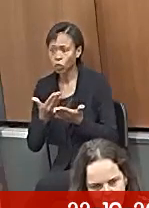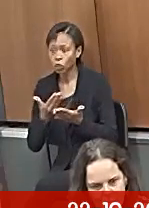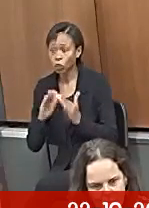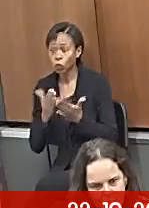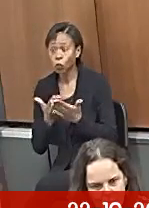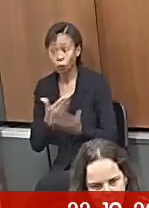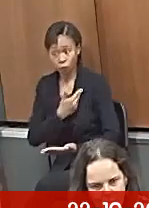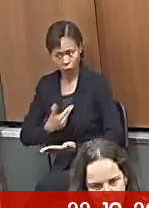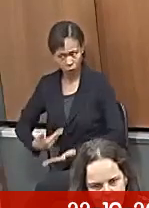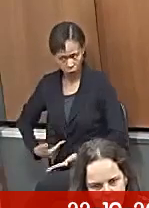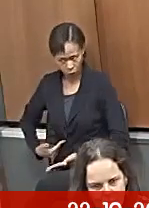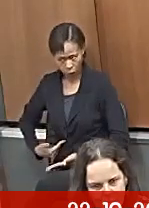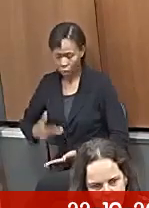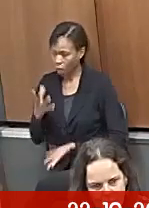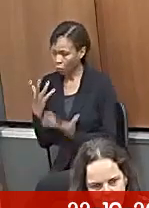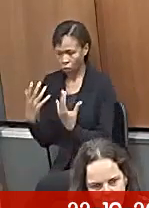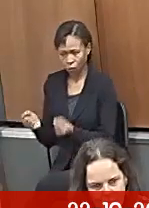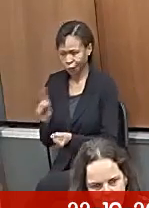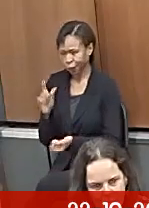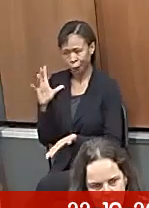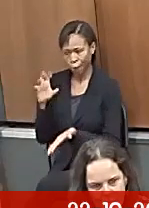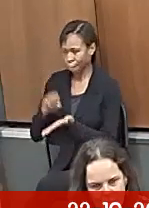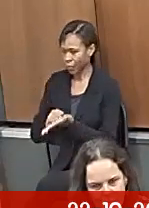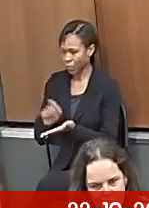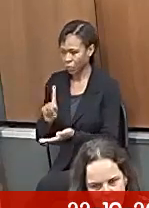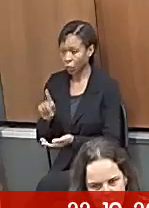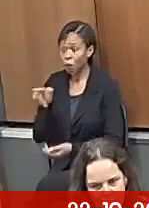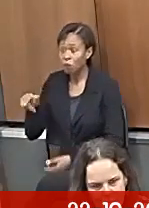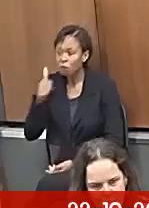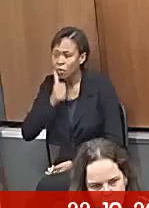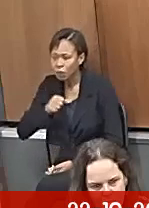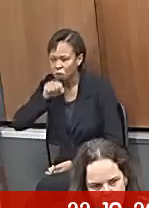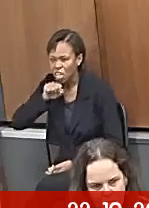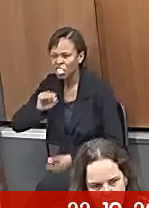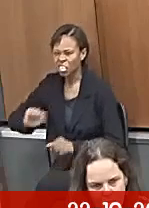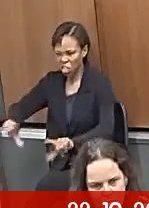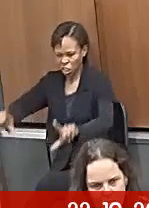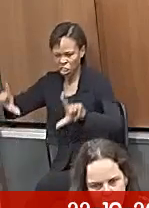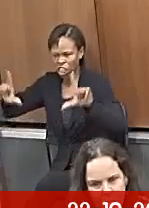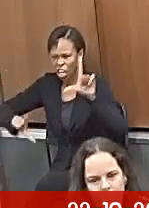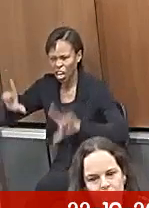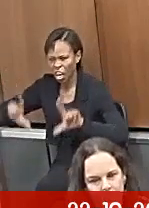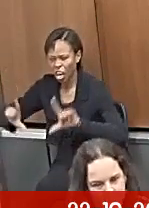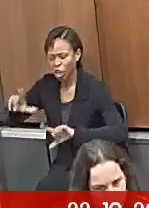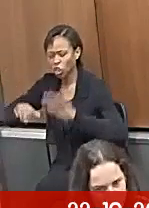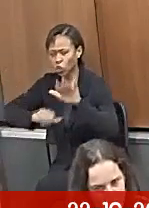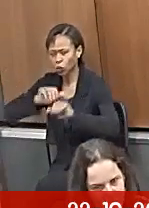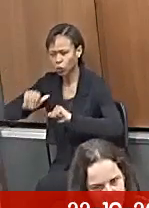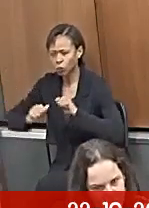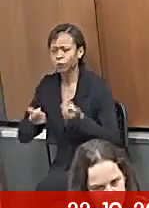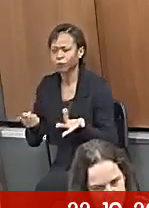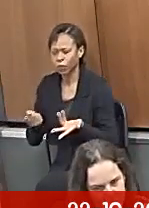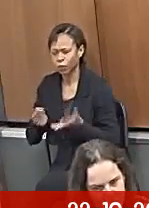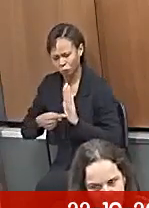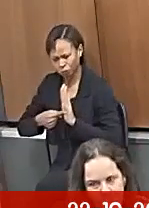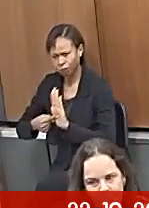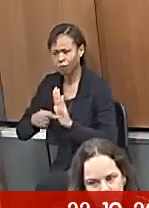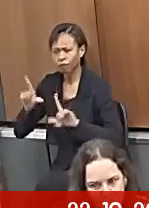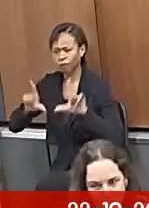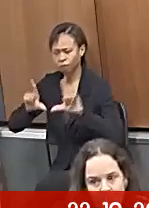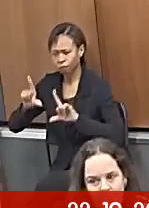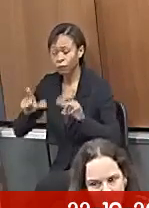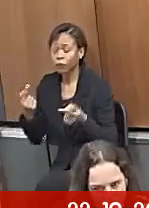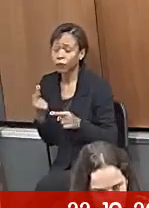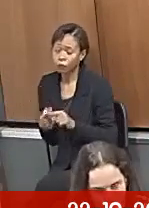pública, ela chegou e buscou a mídia. Porque uma das coisas que uma instituição